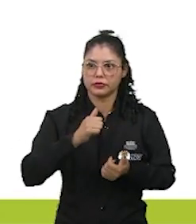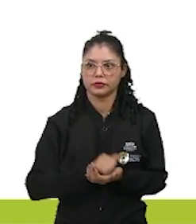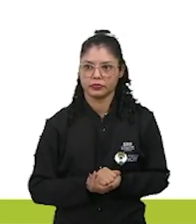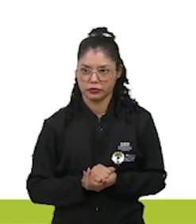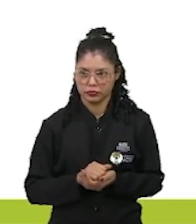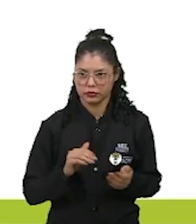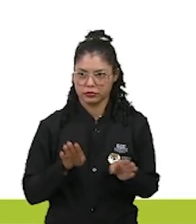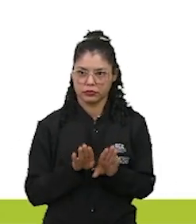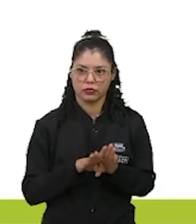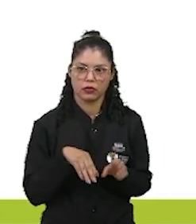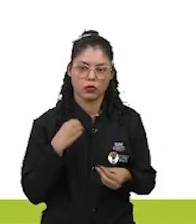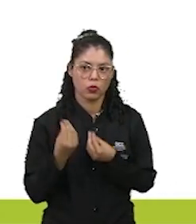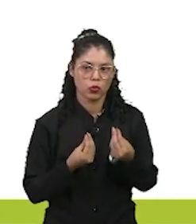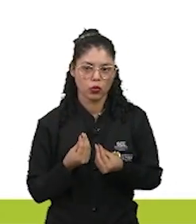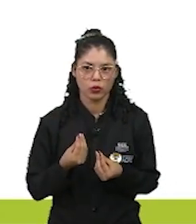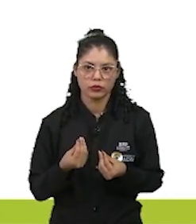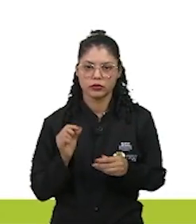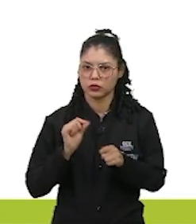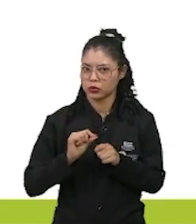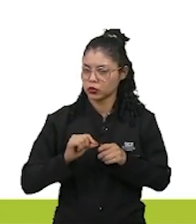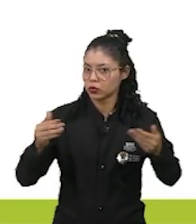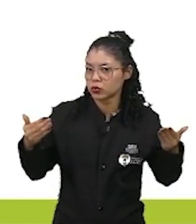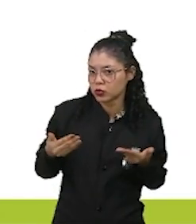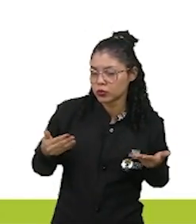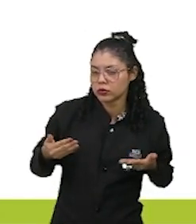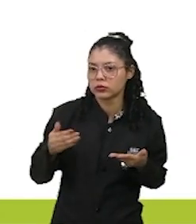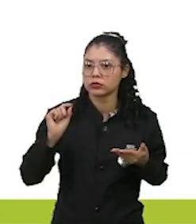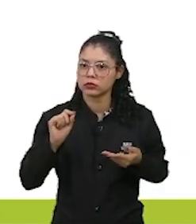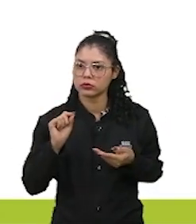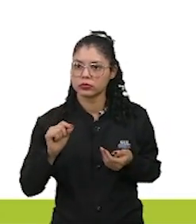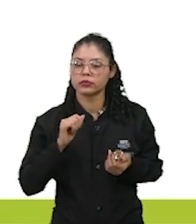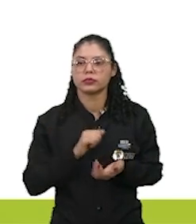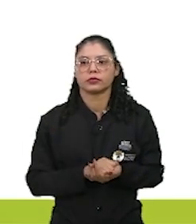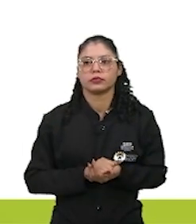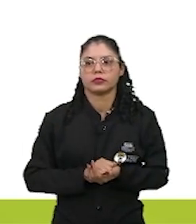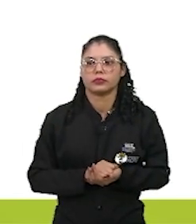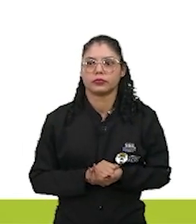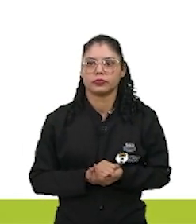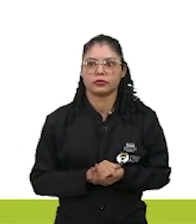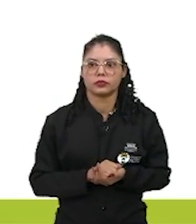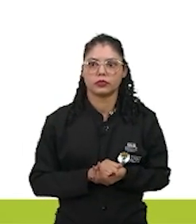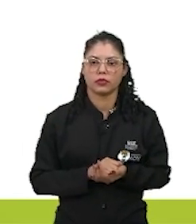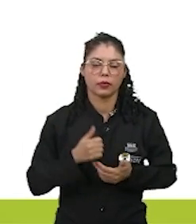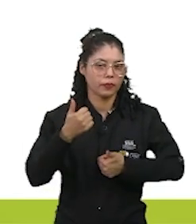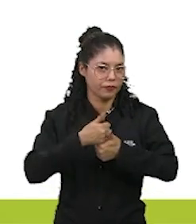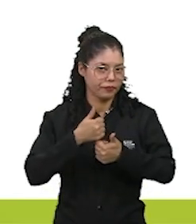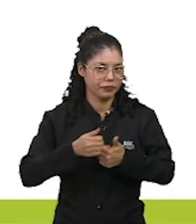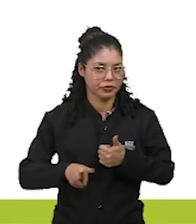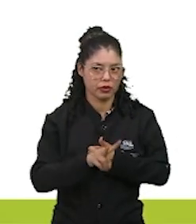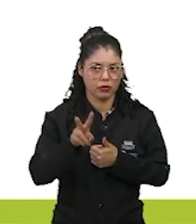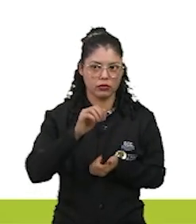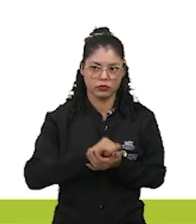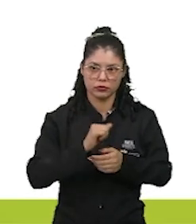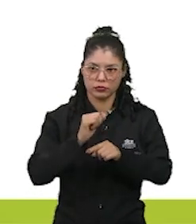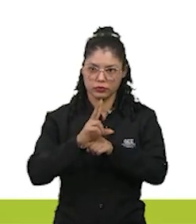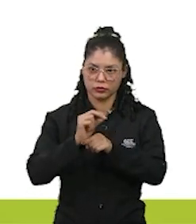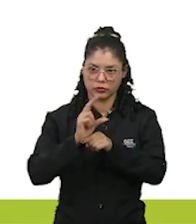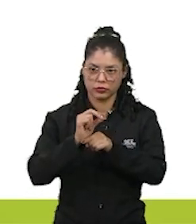passando aqui, ó, que é um gráfico infinito, né? O quarto. Então, eu vou ter uma função decrescente. Aí eu vou lá, ó, cateto